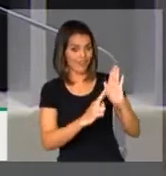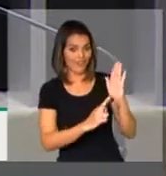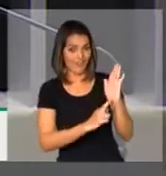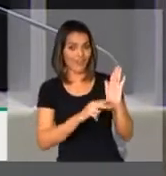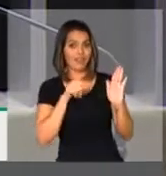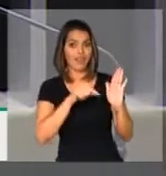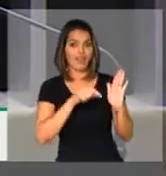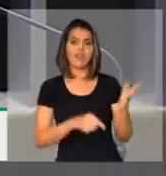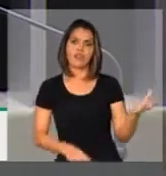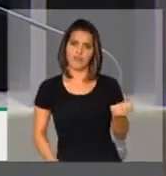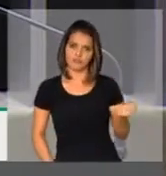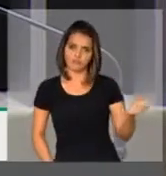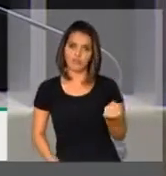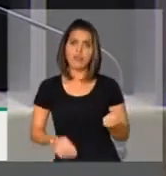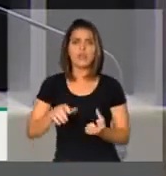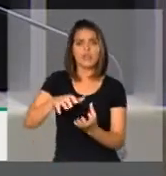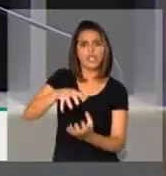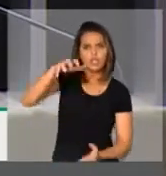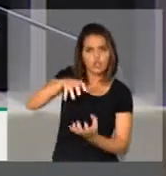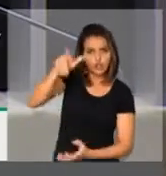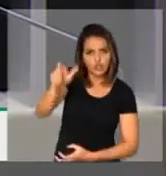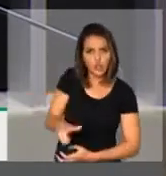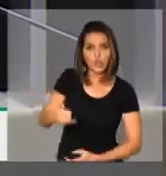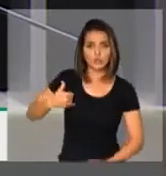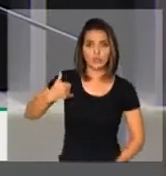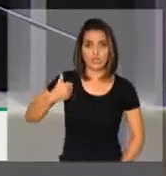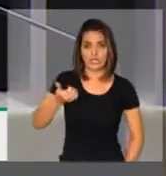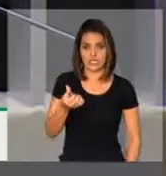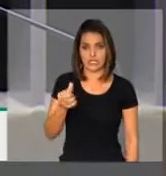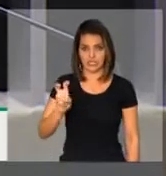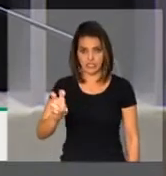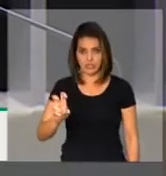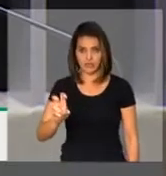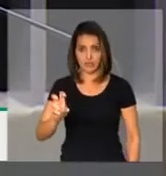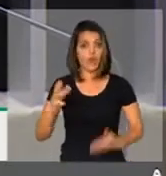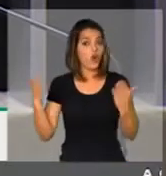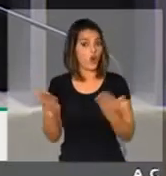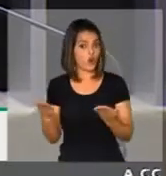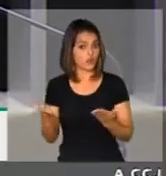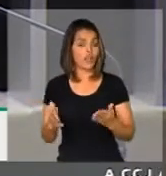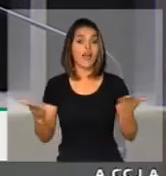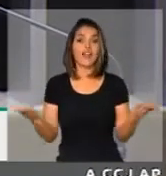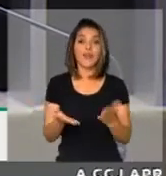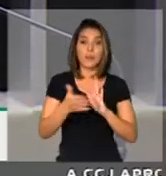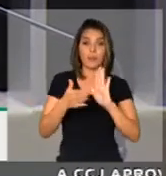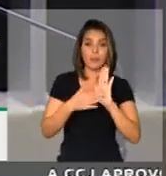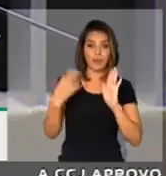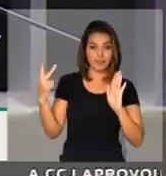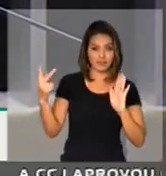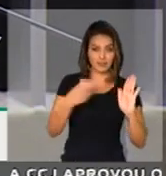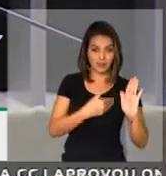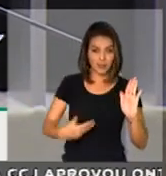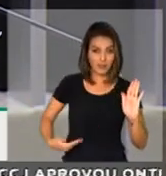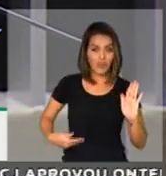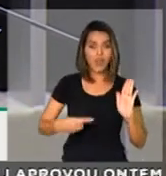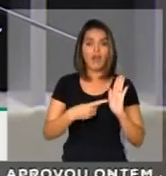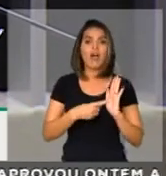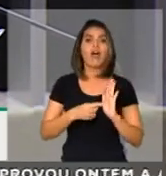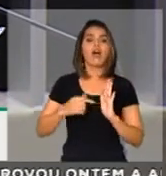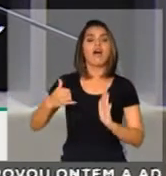elegibilidade ao benefício, o idoso deve ter 65 anos de idade. Pela proposta apresentada pelo governo, a idade